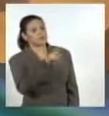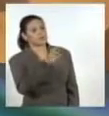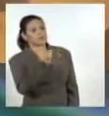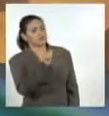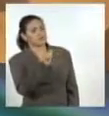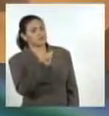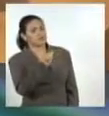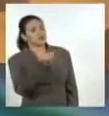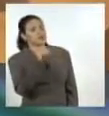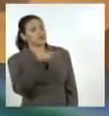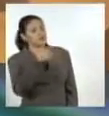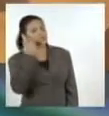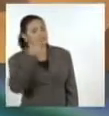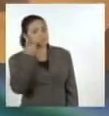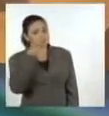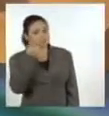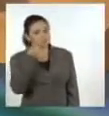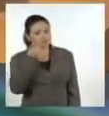vibrante,